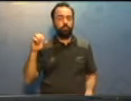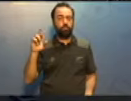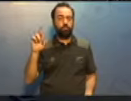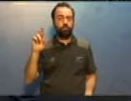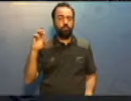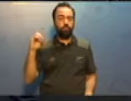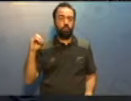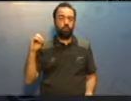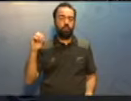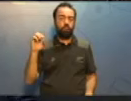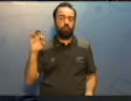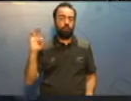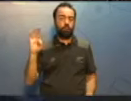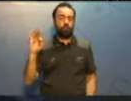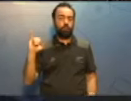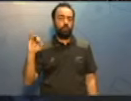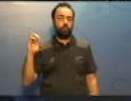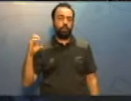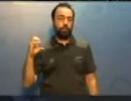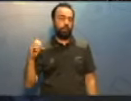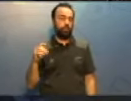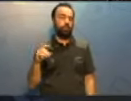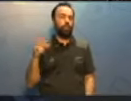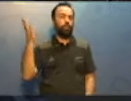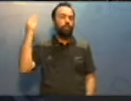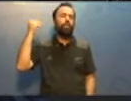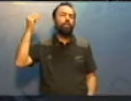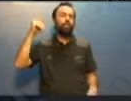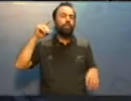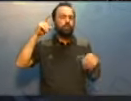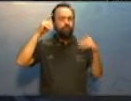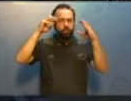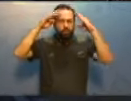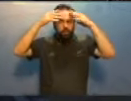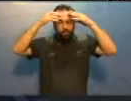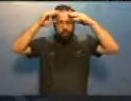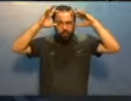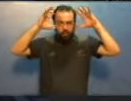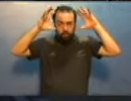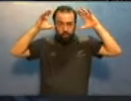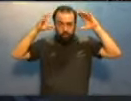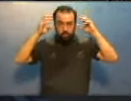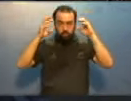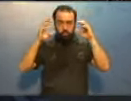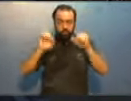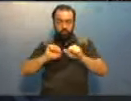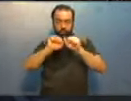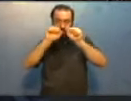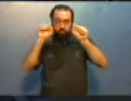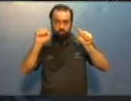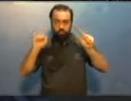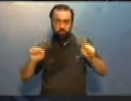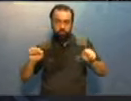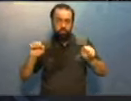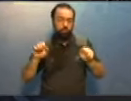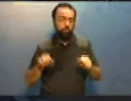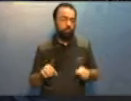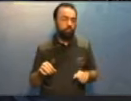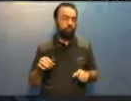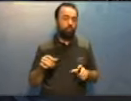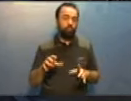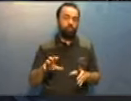então nós enxergamos? Lembram da aula de sistema nervoso? Os nossos olhos, eles enxergam, eles veem o movimento e